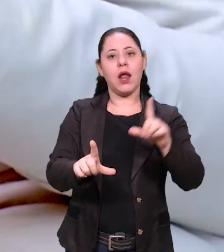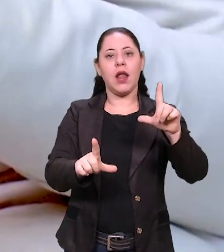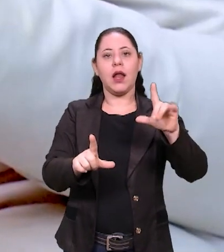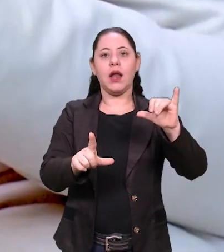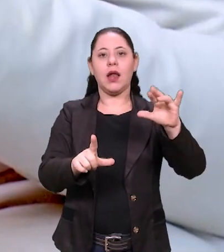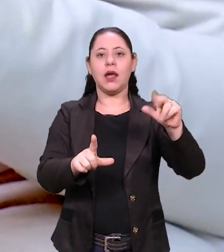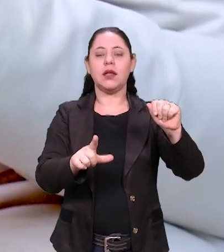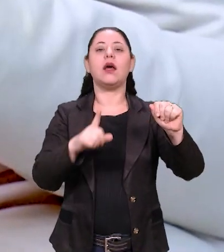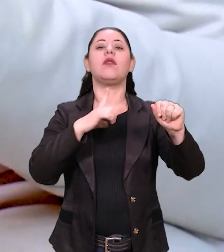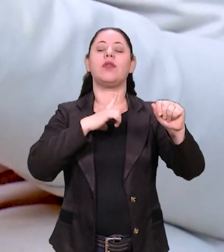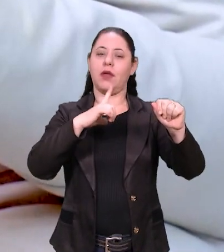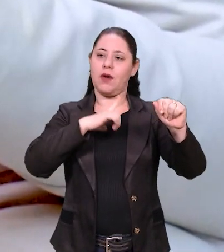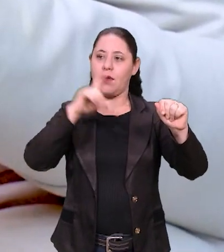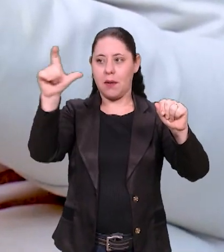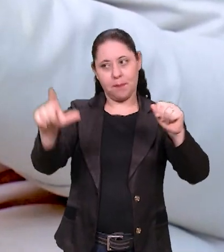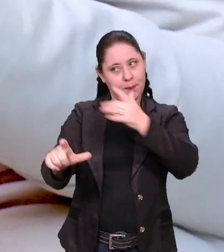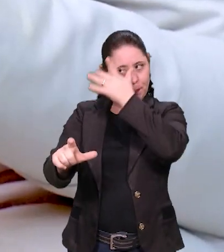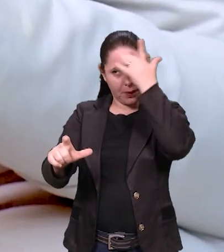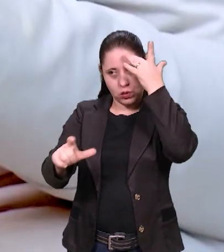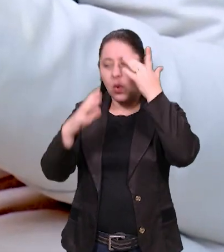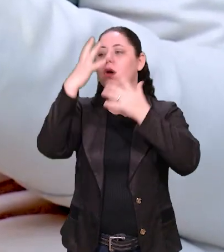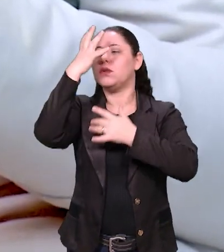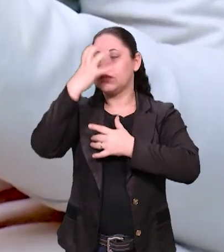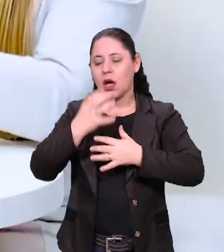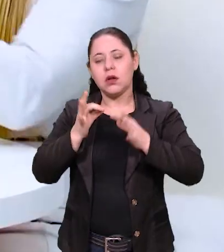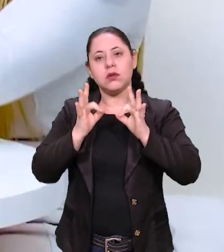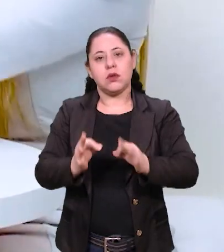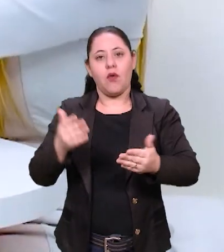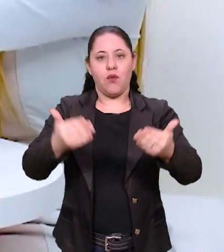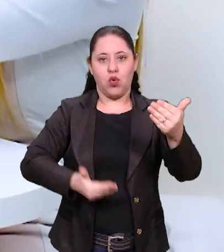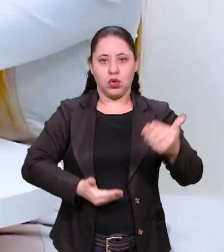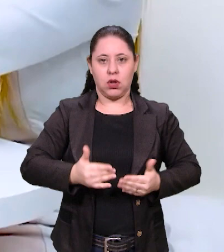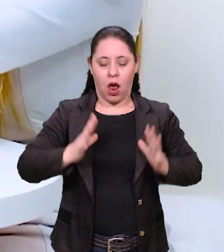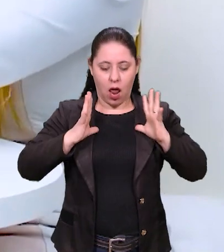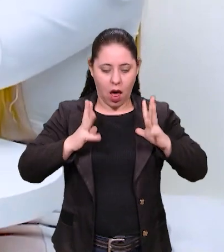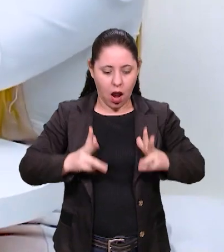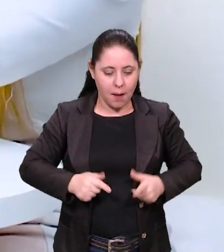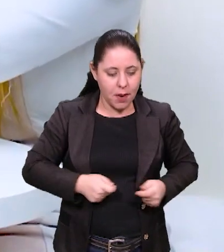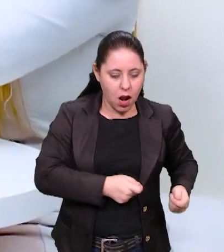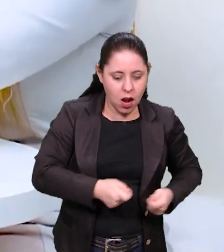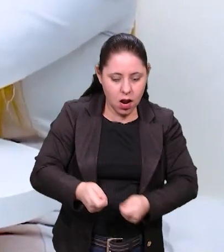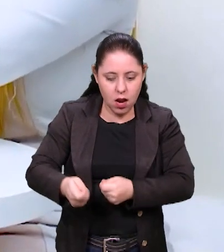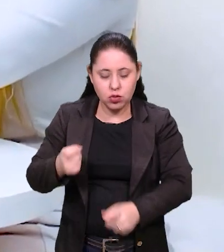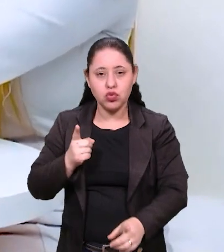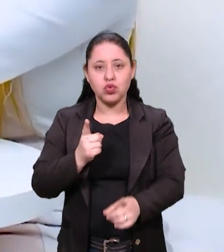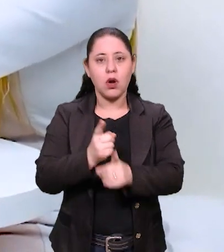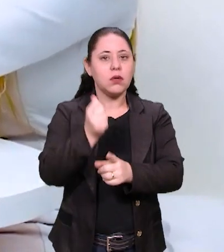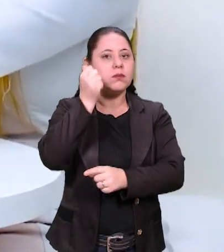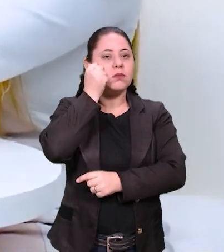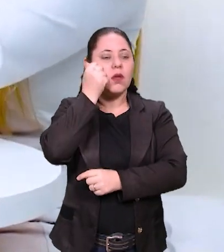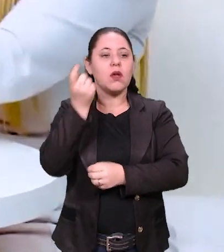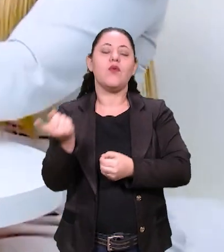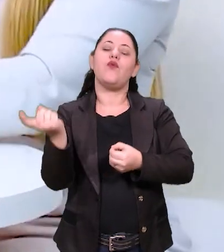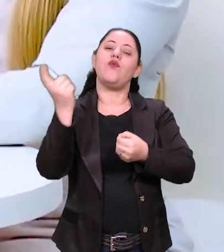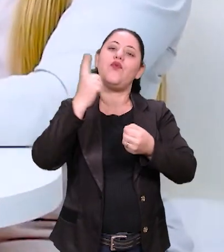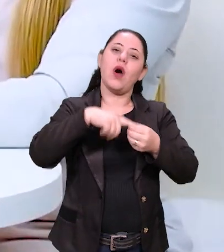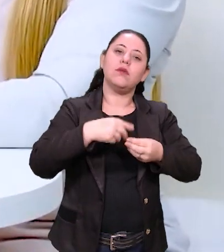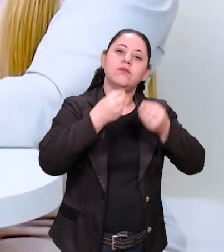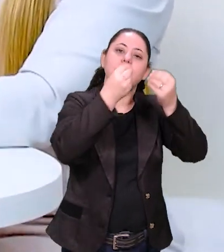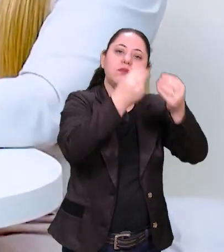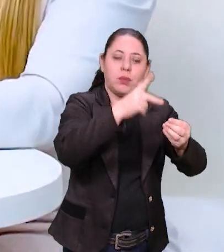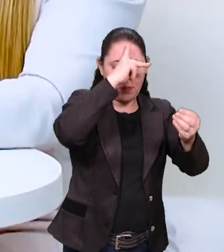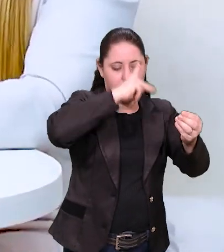vez, Lina contou com a honestidade das pessoas. Uma funcionária da limpeza achou o aparelho e fez questão de